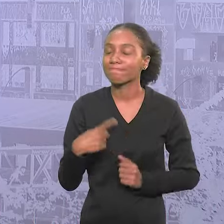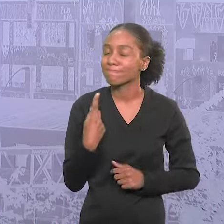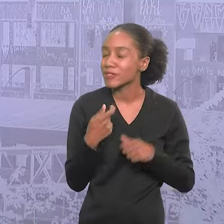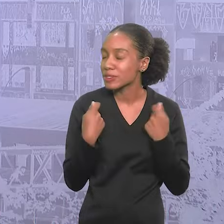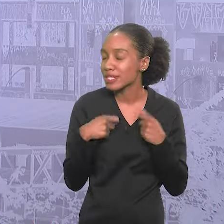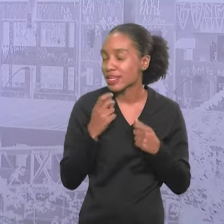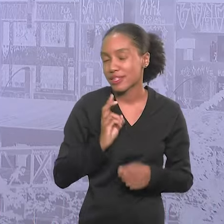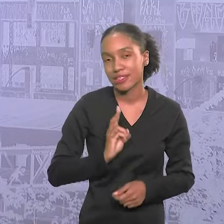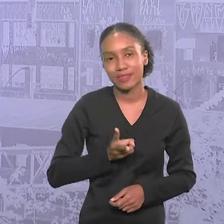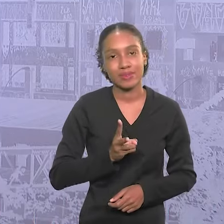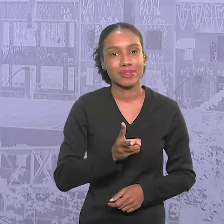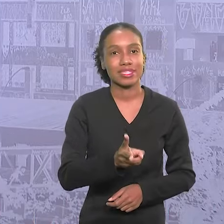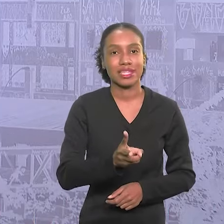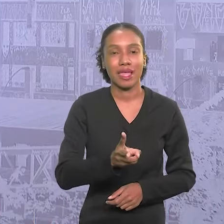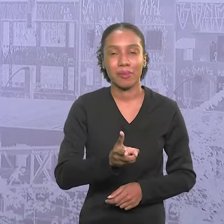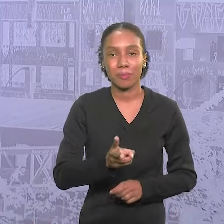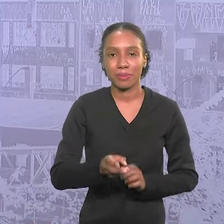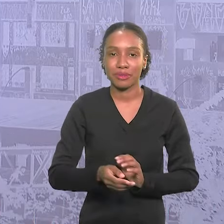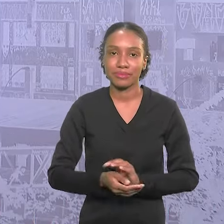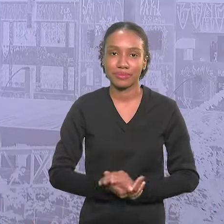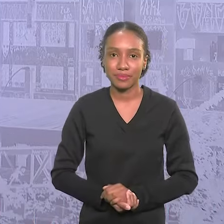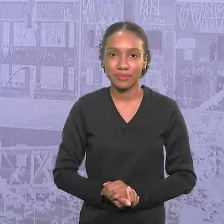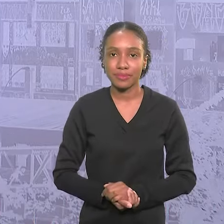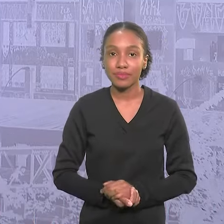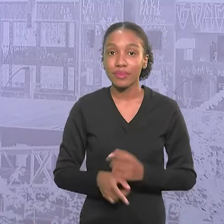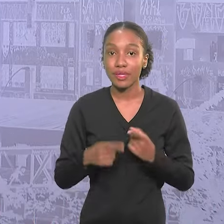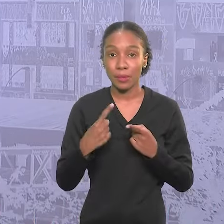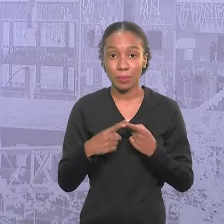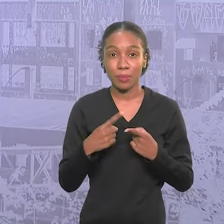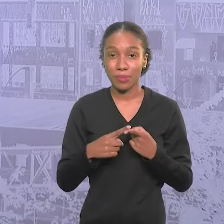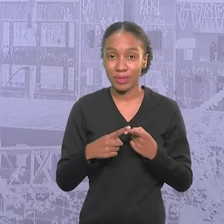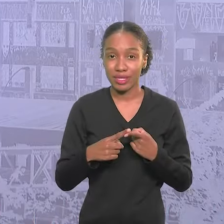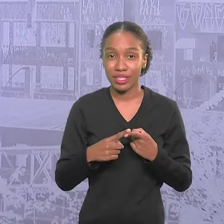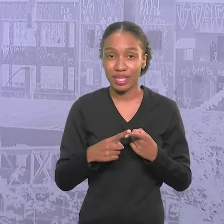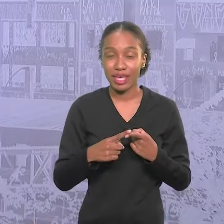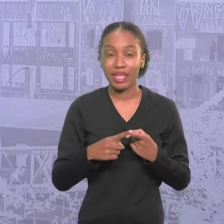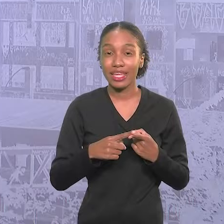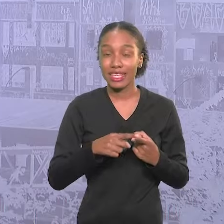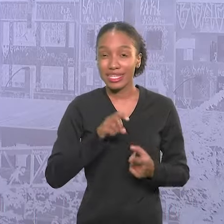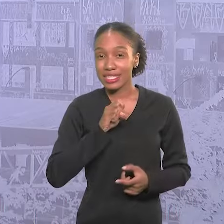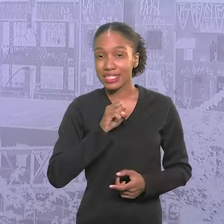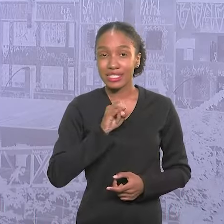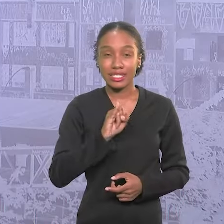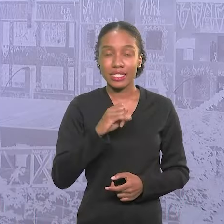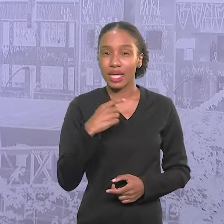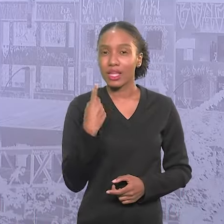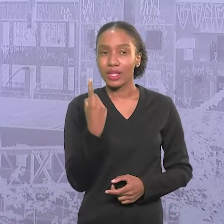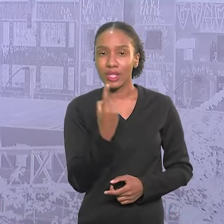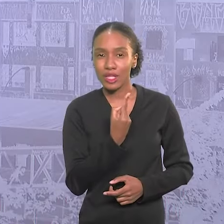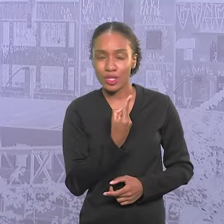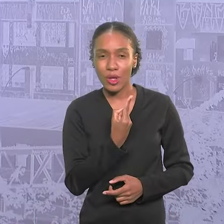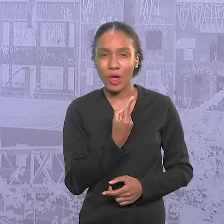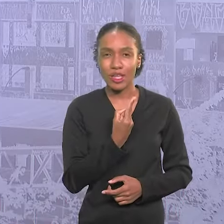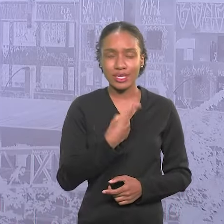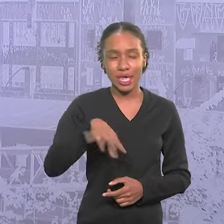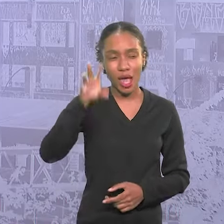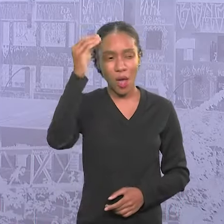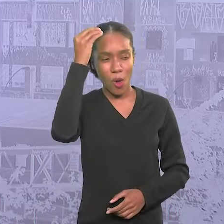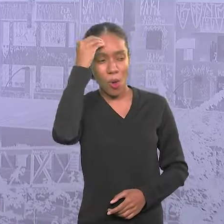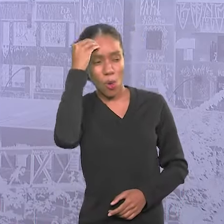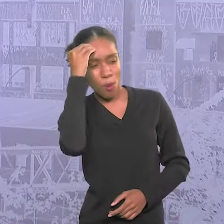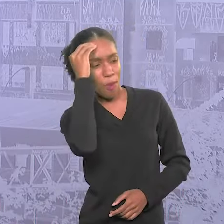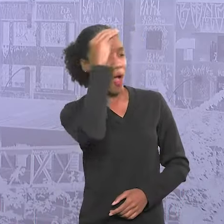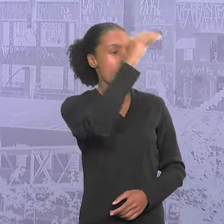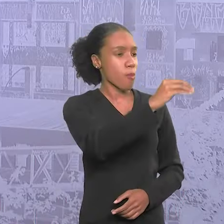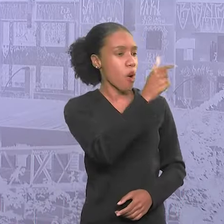a gente não pode perder mais ela é inegociável porque a nossa queda é quando a gente passa a